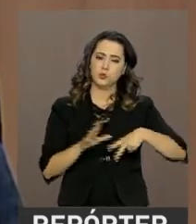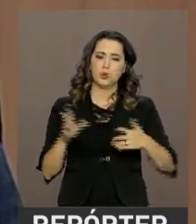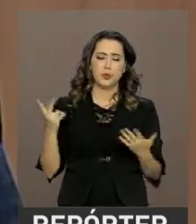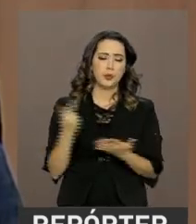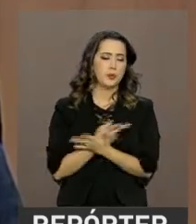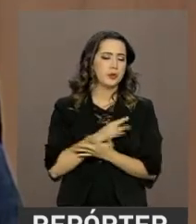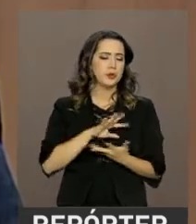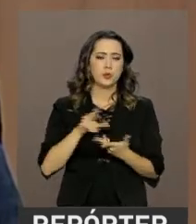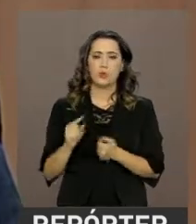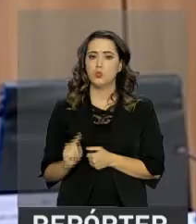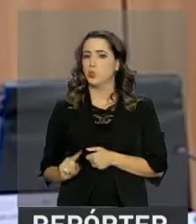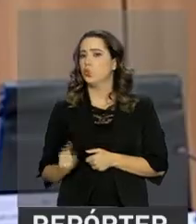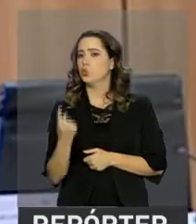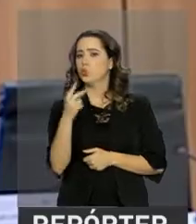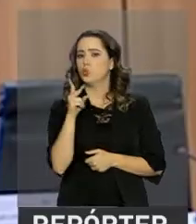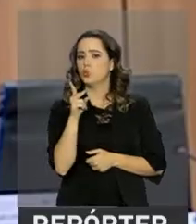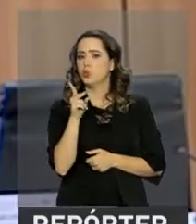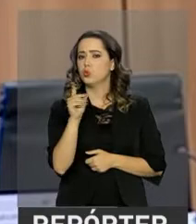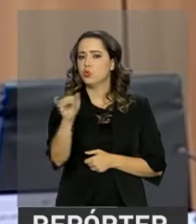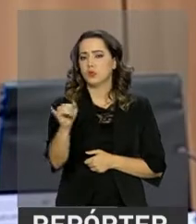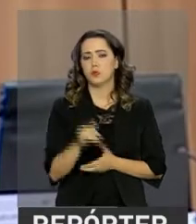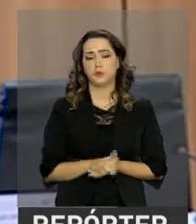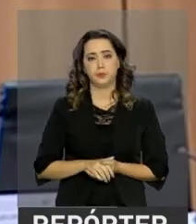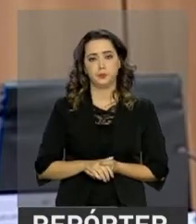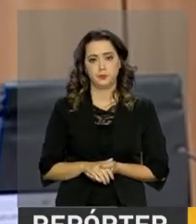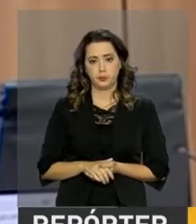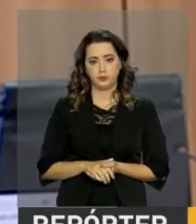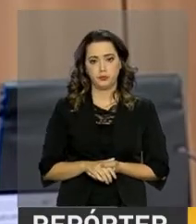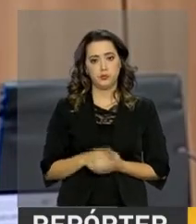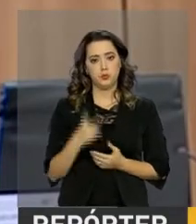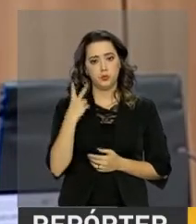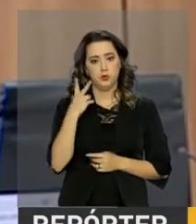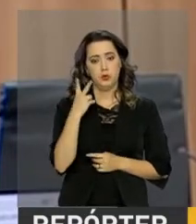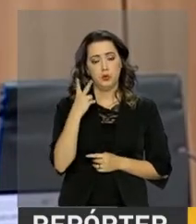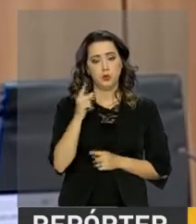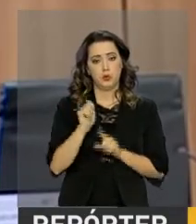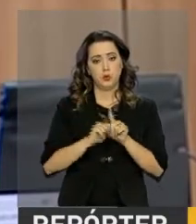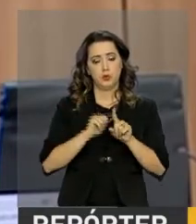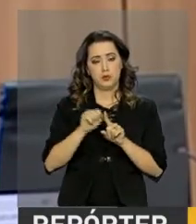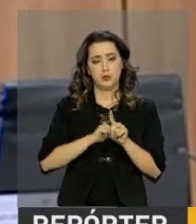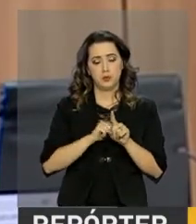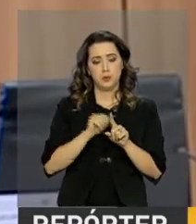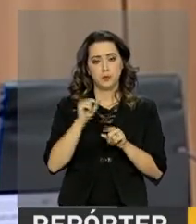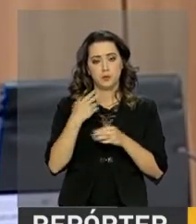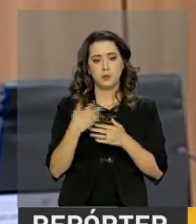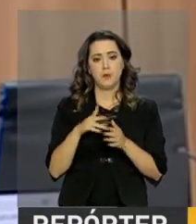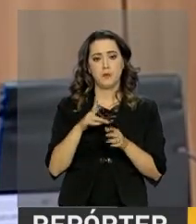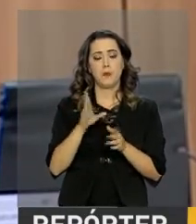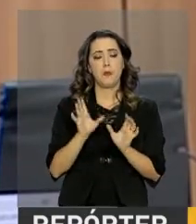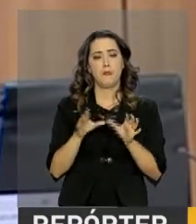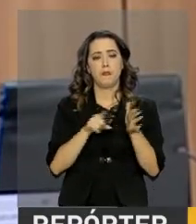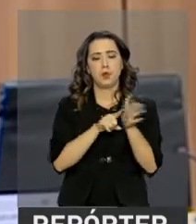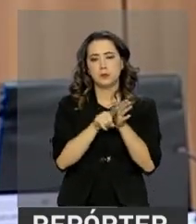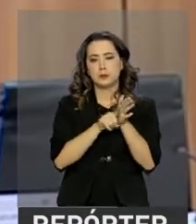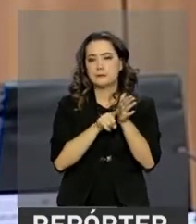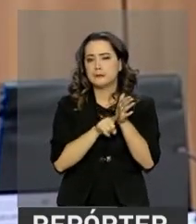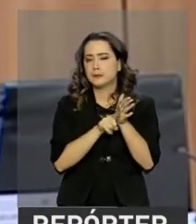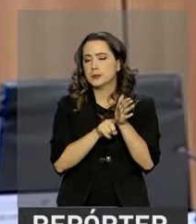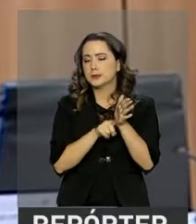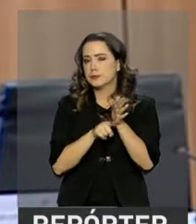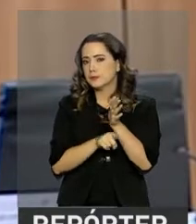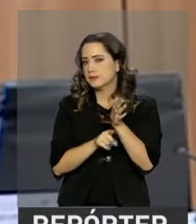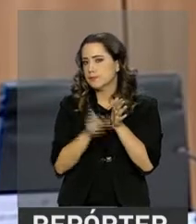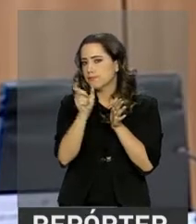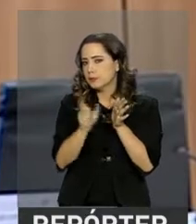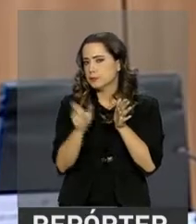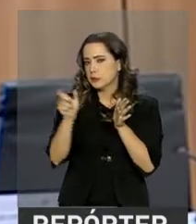mundo em apenas um dia. Durante 2 meses, a Diretoria de Inteligência da Secretaria Nacional de Segurança Pública fez o levantamento